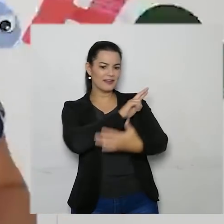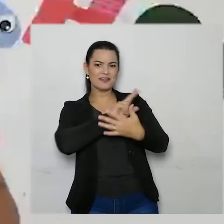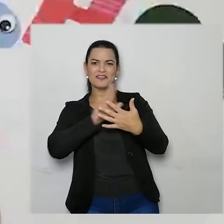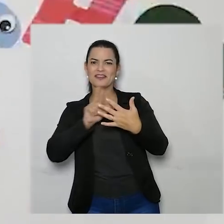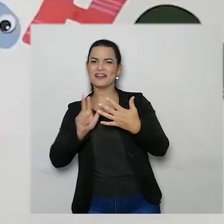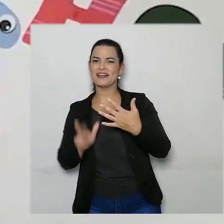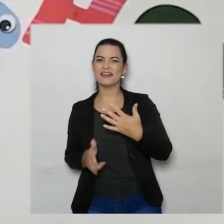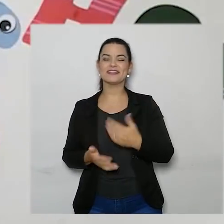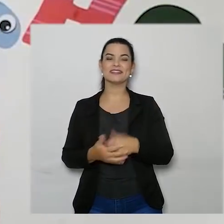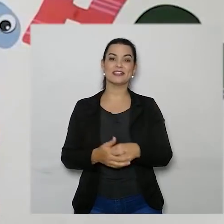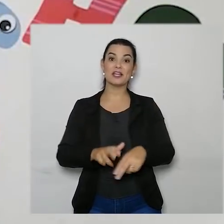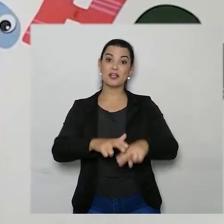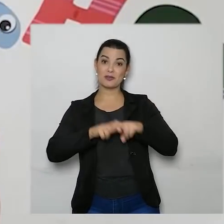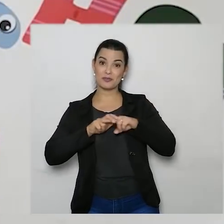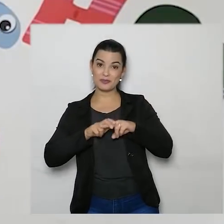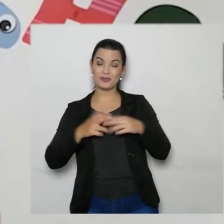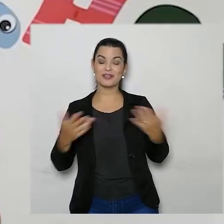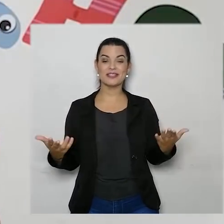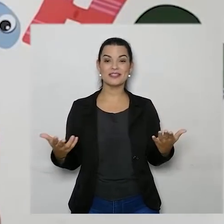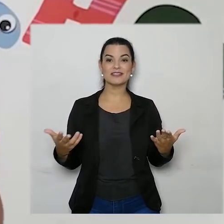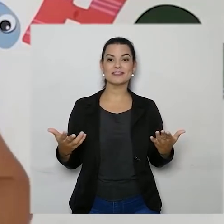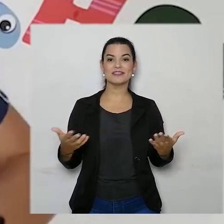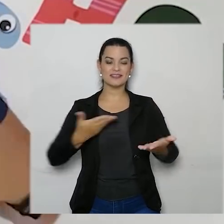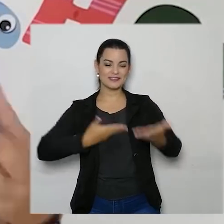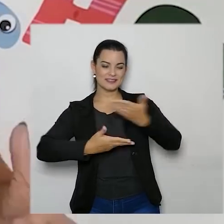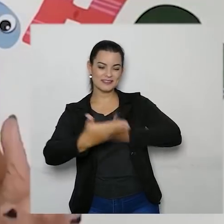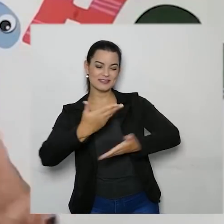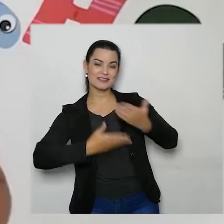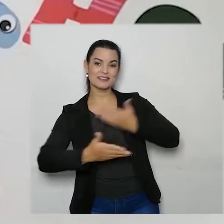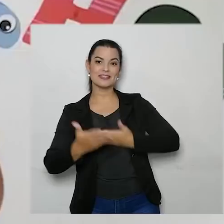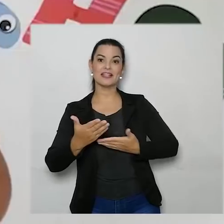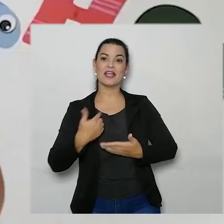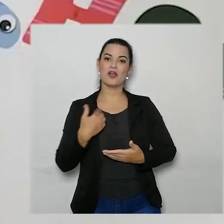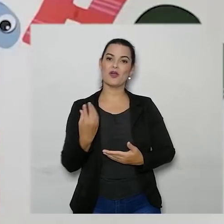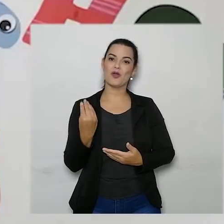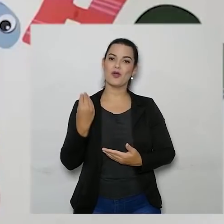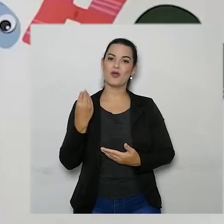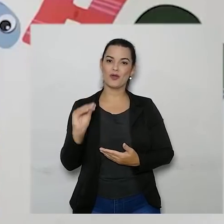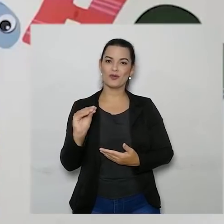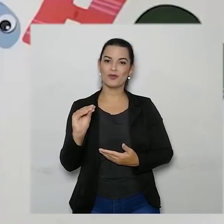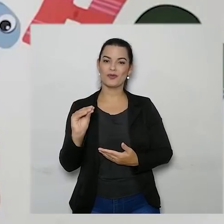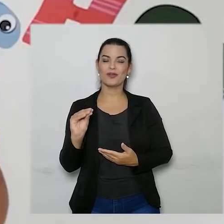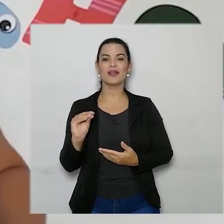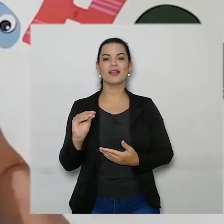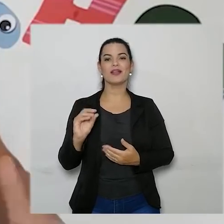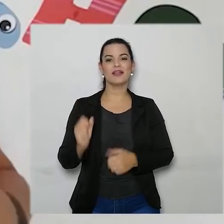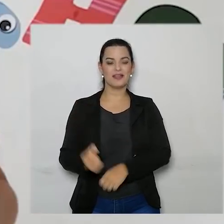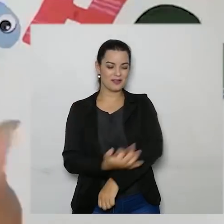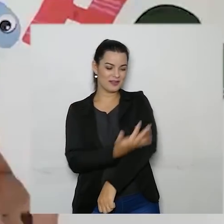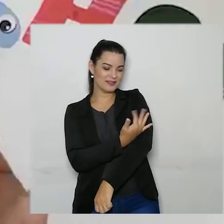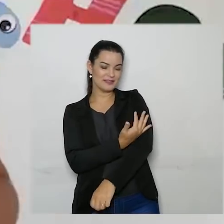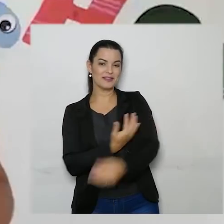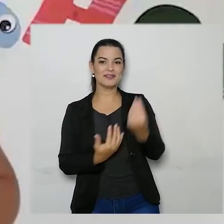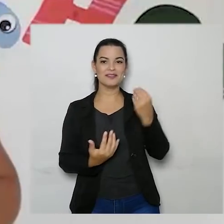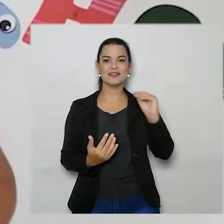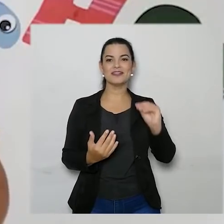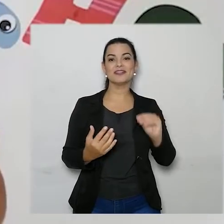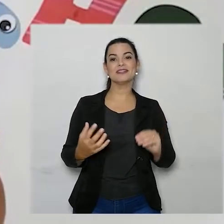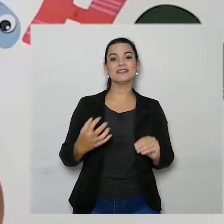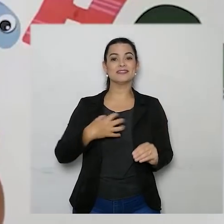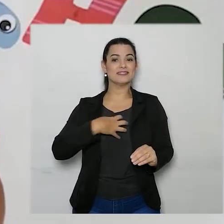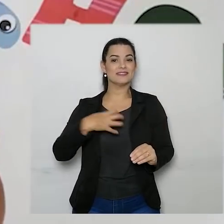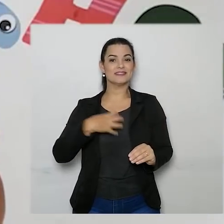na interação que nós fizemos agora, a Pro colocou emoções e sentimentos para a gente poder